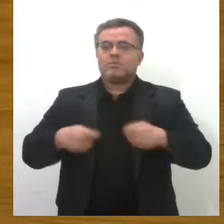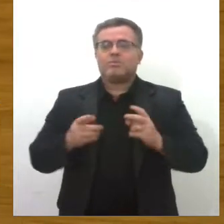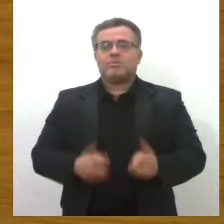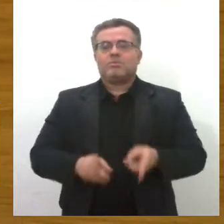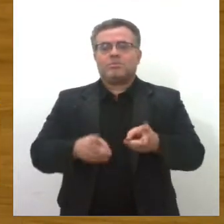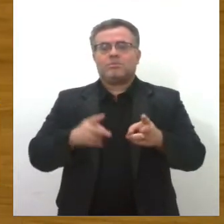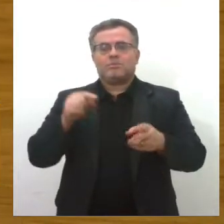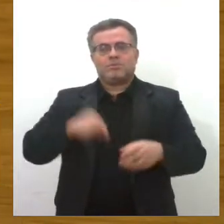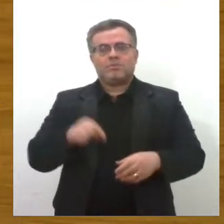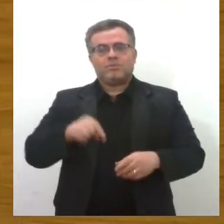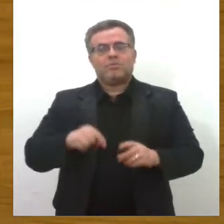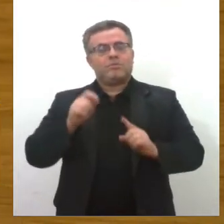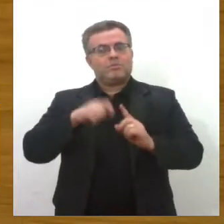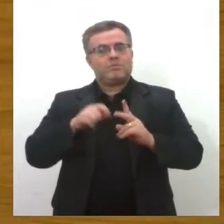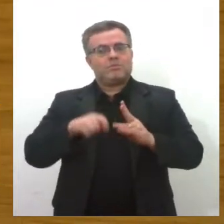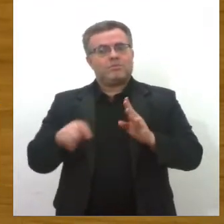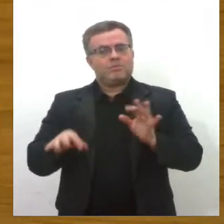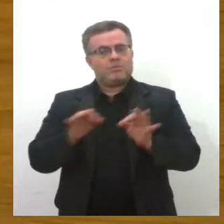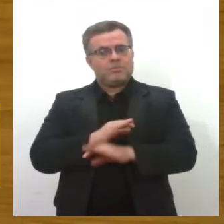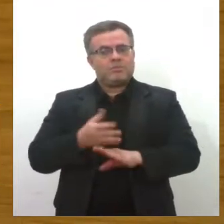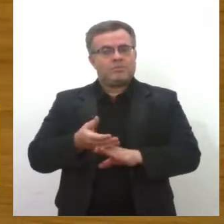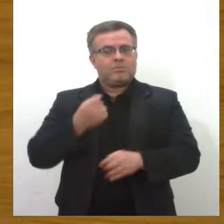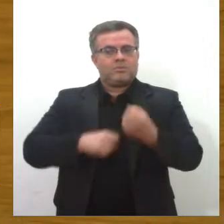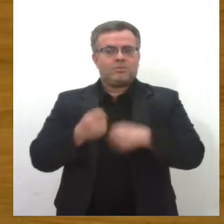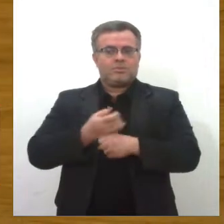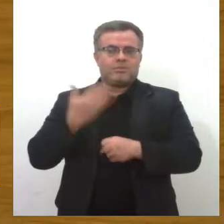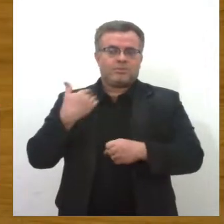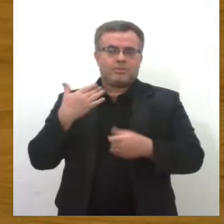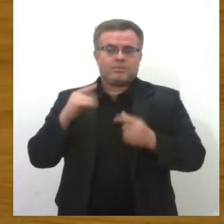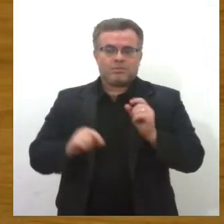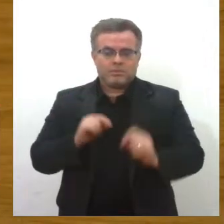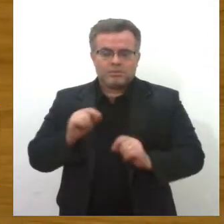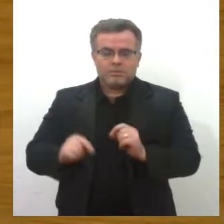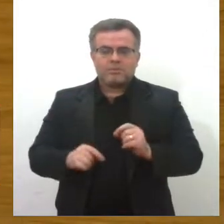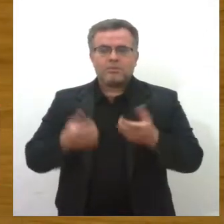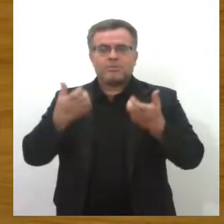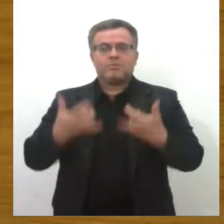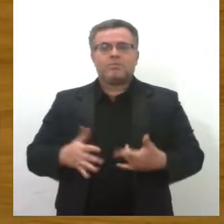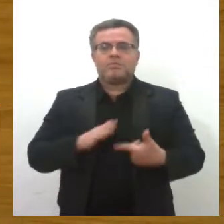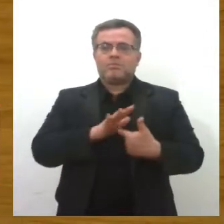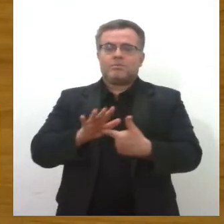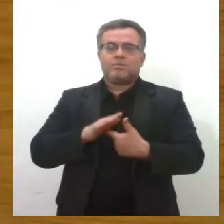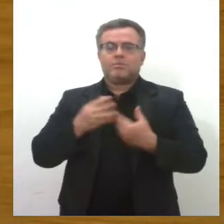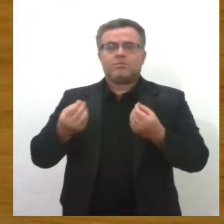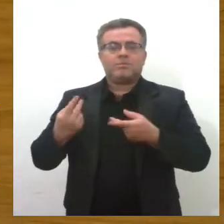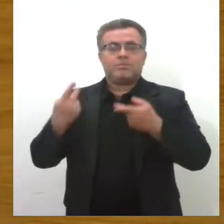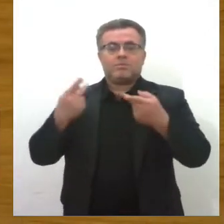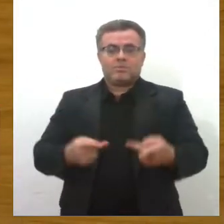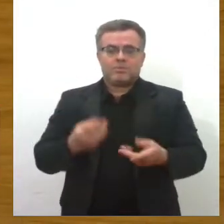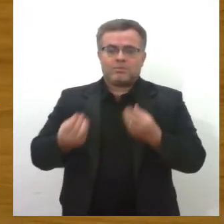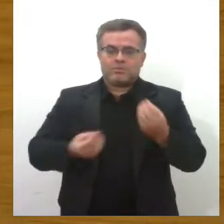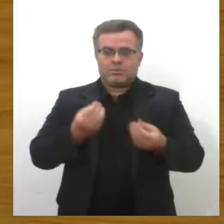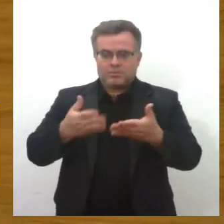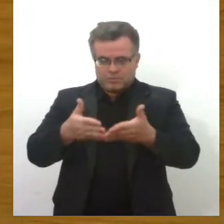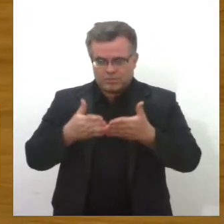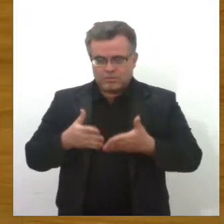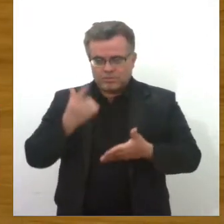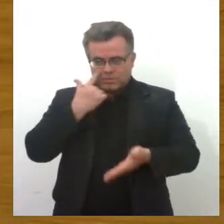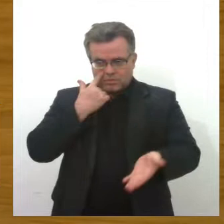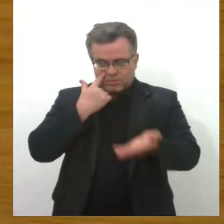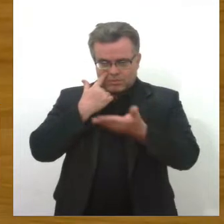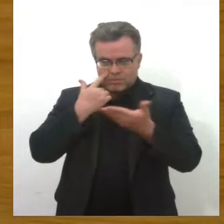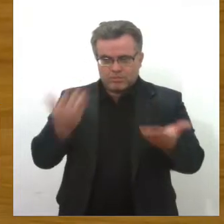nesse último período. E aí ele conversou com a nossa equipe e trouxe mais detalhes com relação a essa visita dele nesta quinta-feira na Assembleia Legislativa